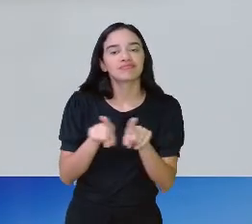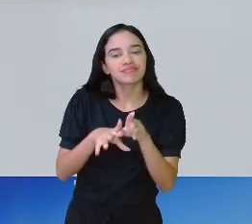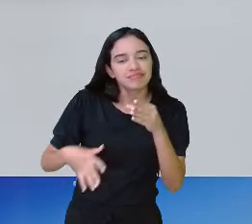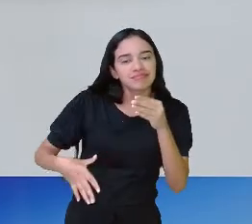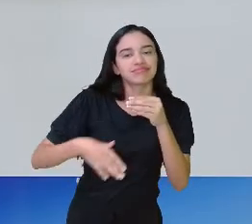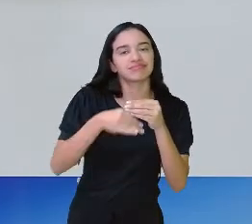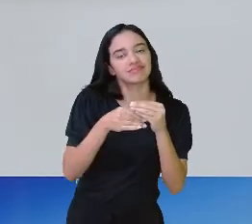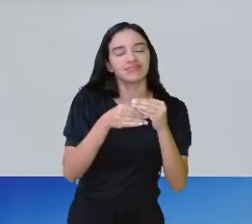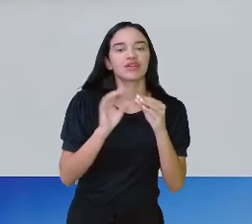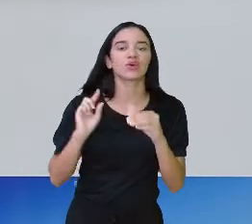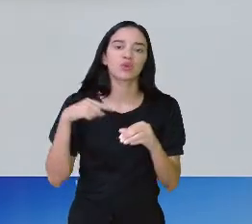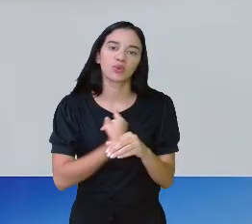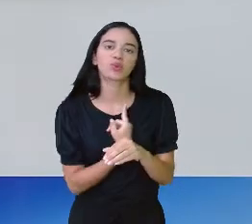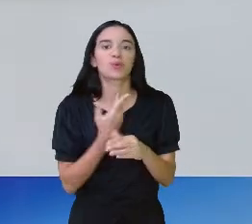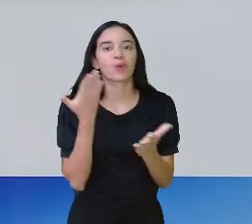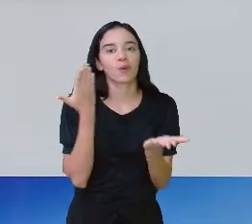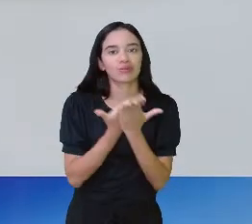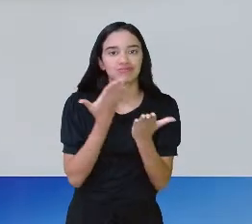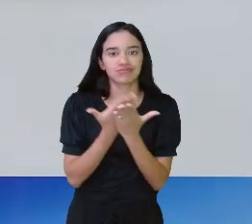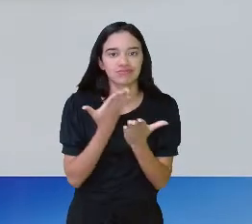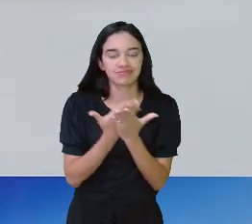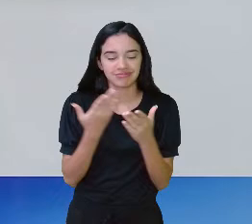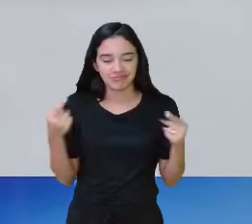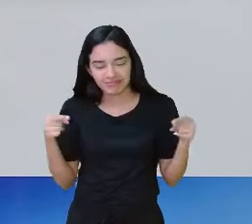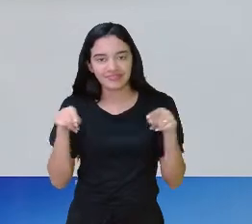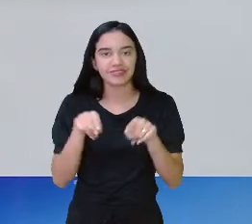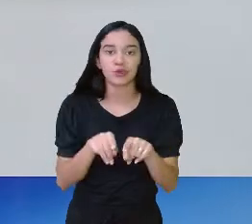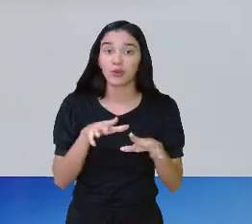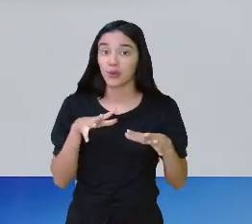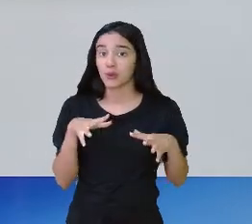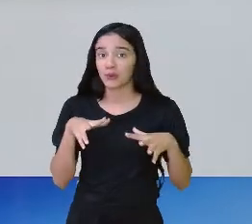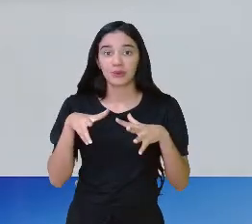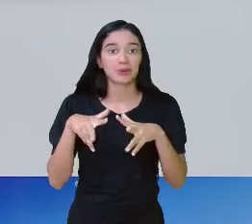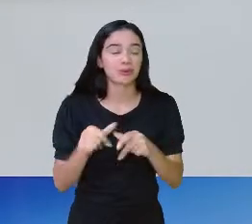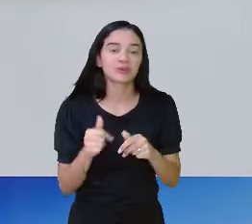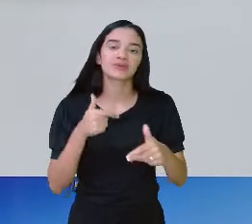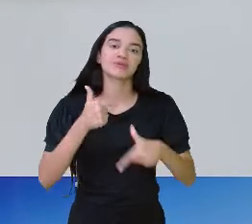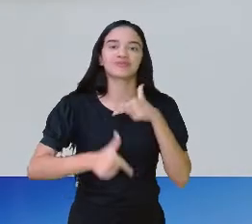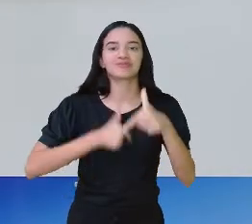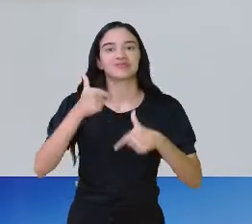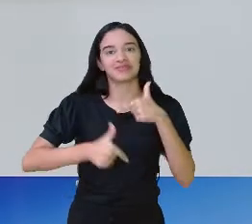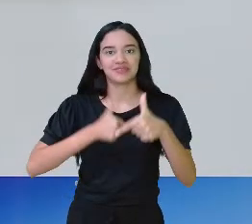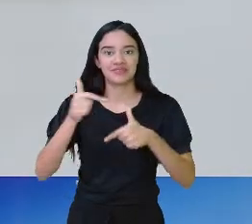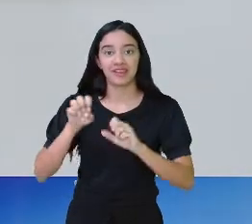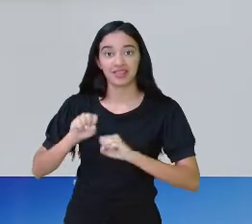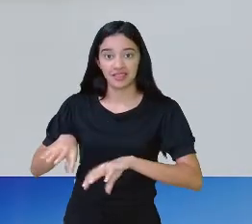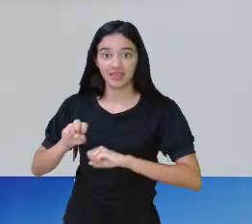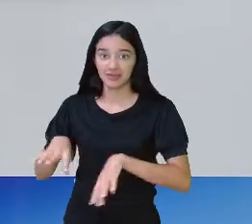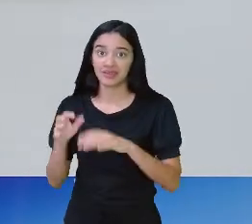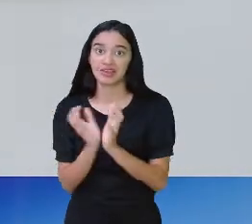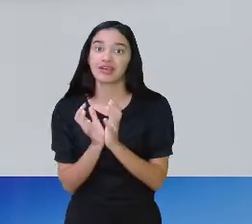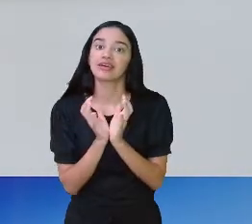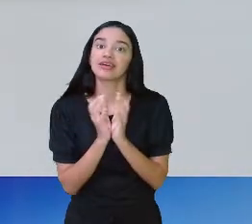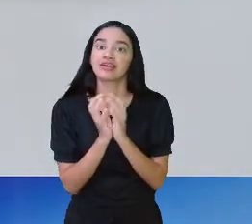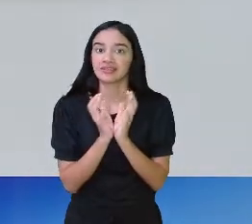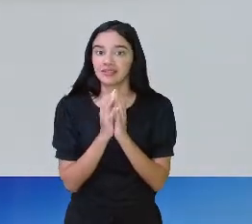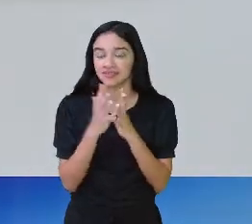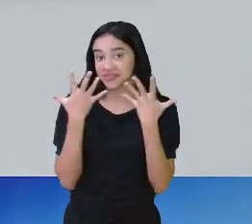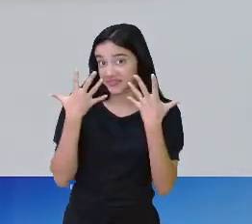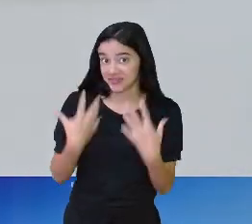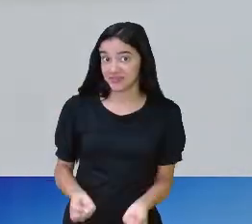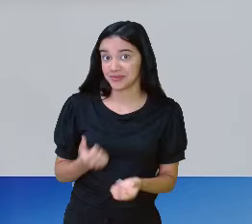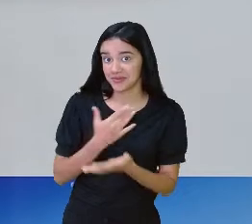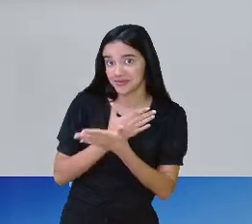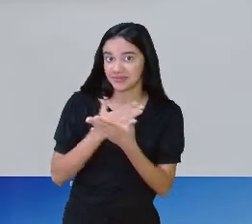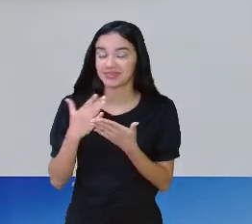demais com as nossas aulas, na verdade, né? Com todo o nosso trabalho no Educa Recife. Vamos lá? Sem mais delongas, sem